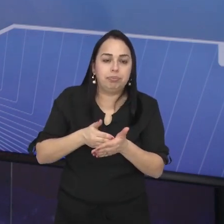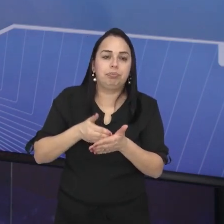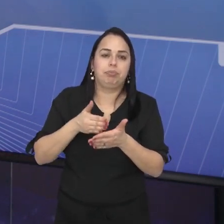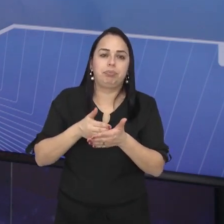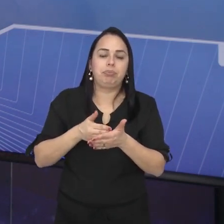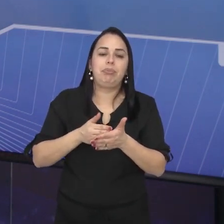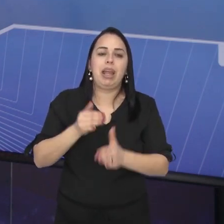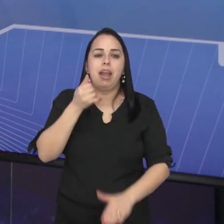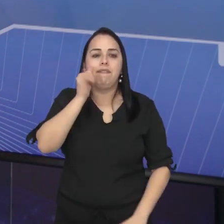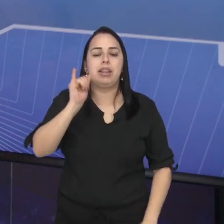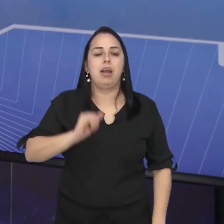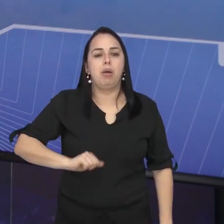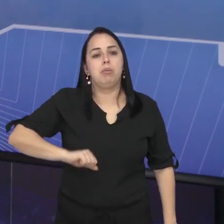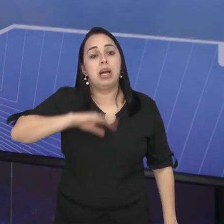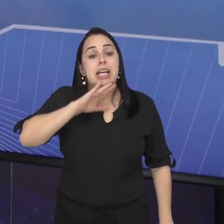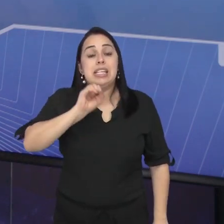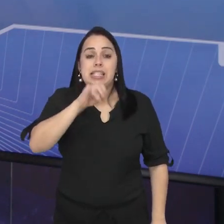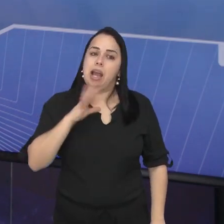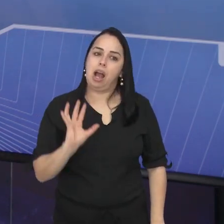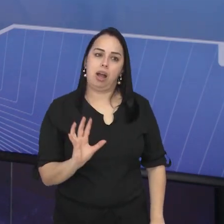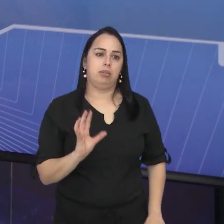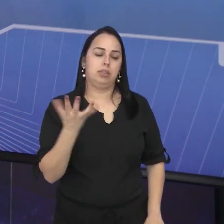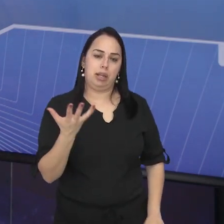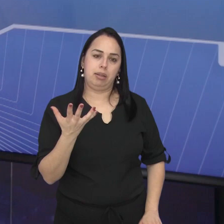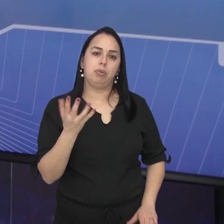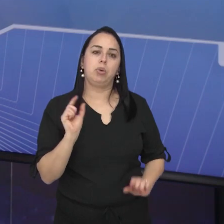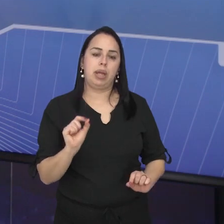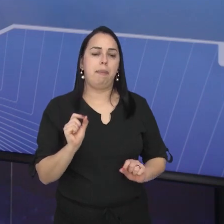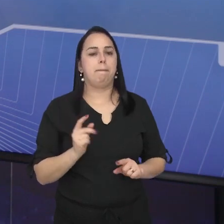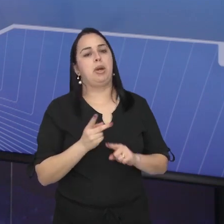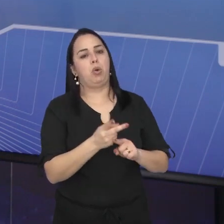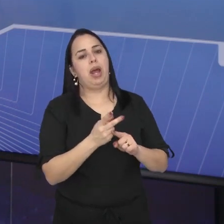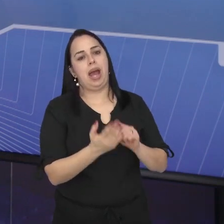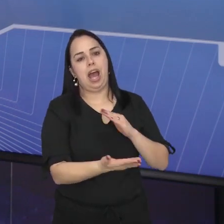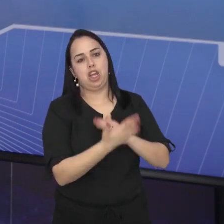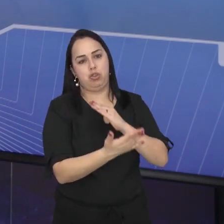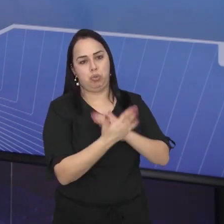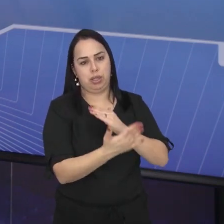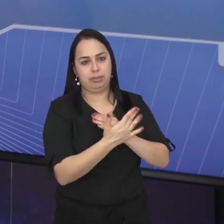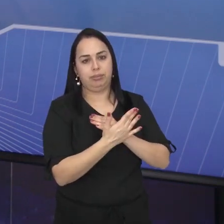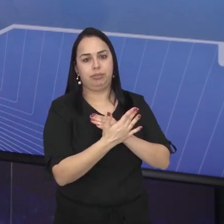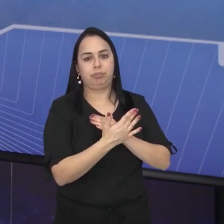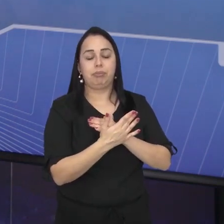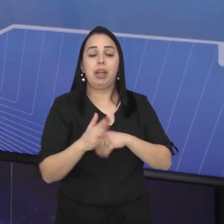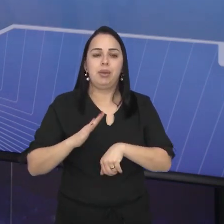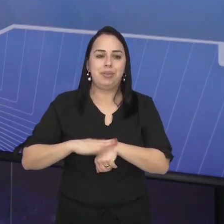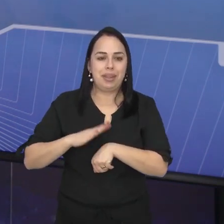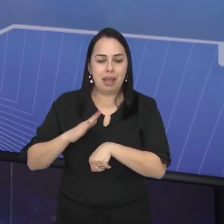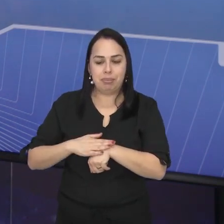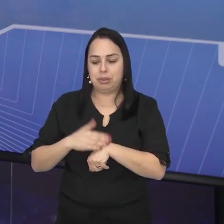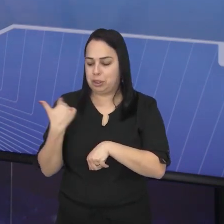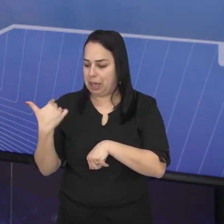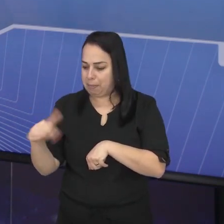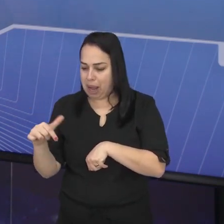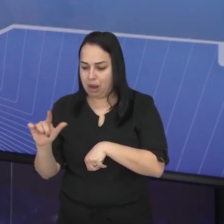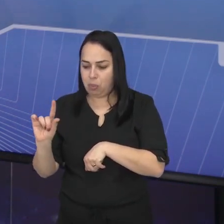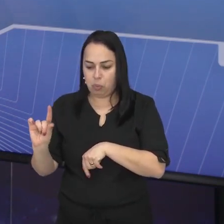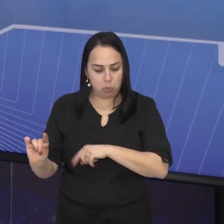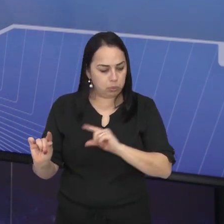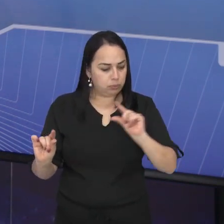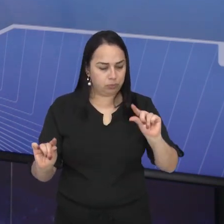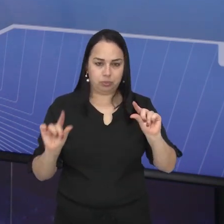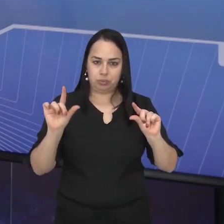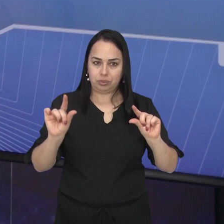em tudo isso, né, para que isso não aconteça. E se vier a acontecer, sempre buscar ajuda e diminuir o ritmo, né,